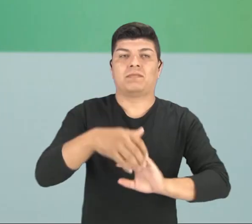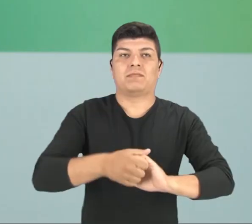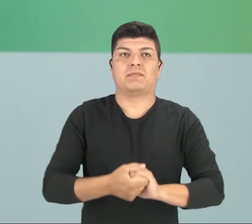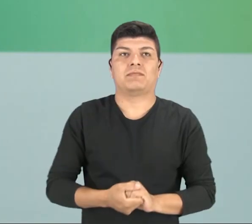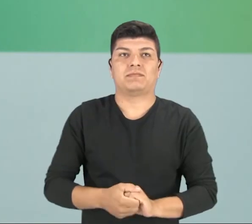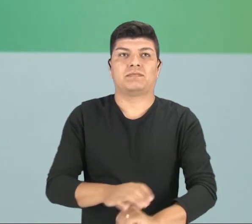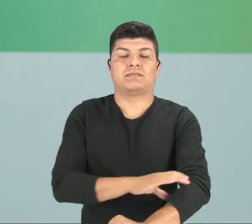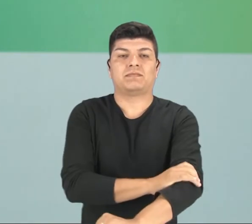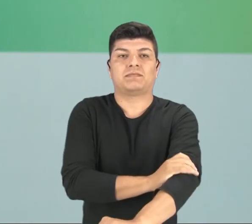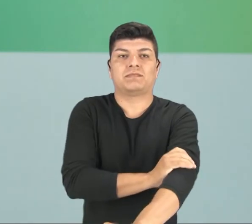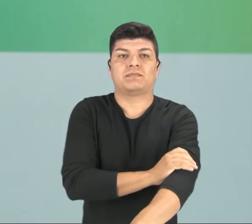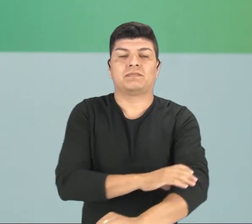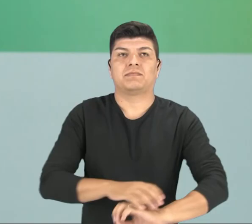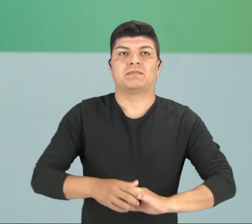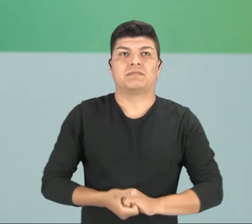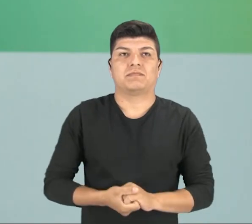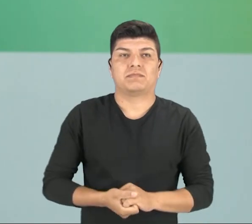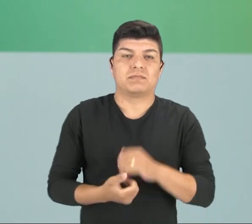2.